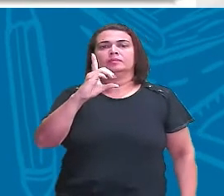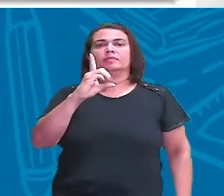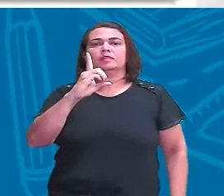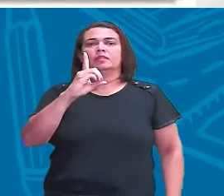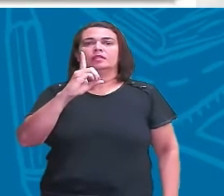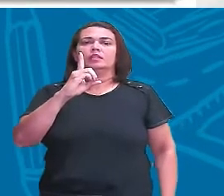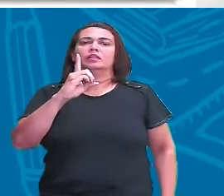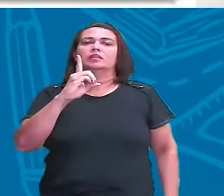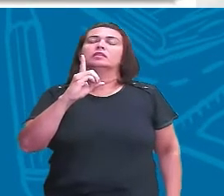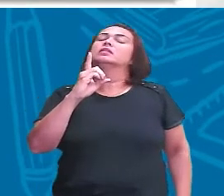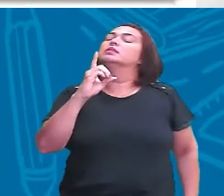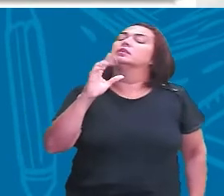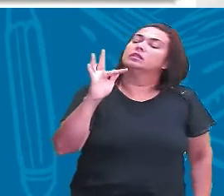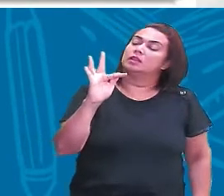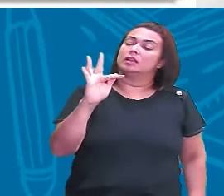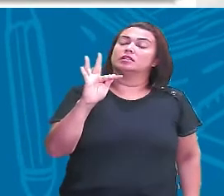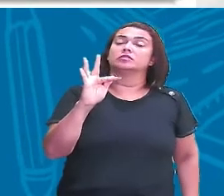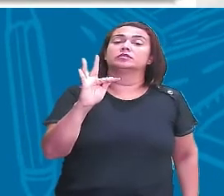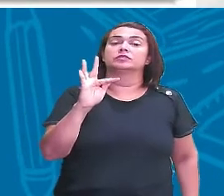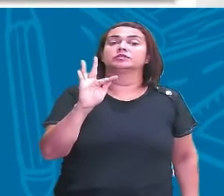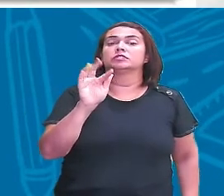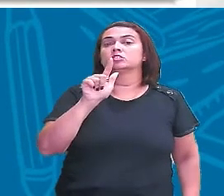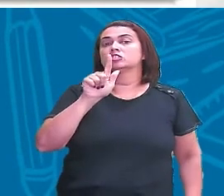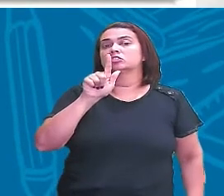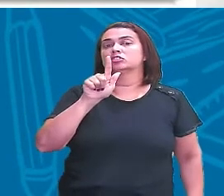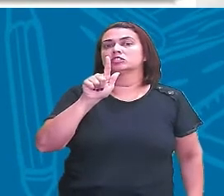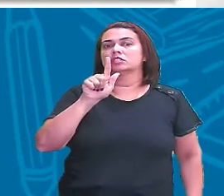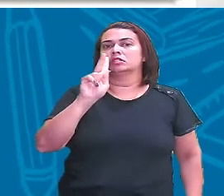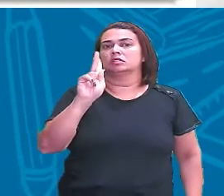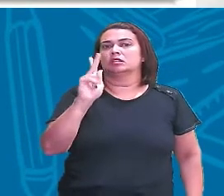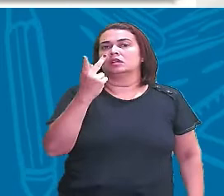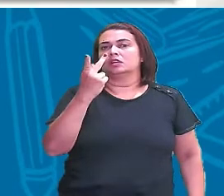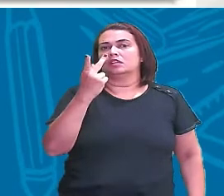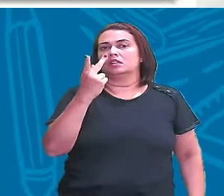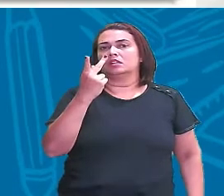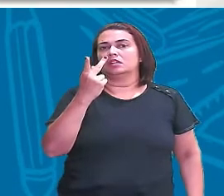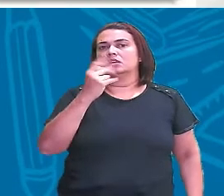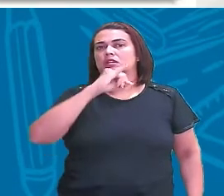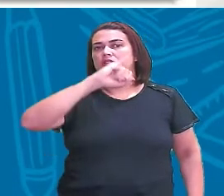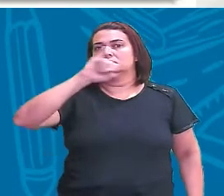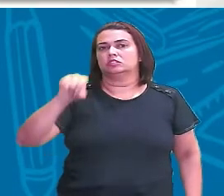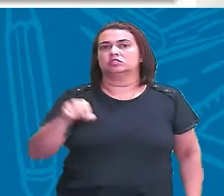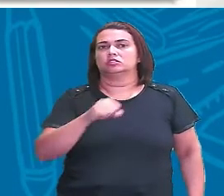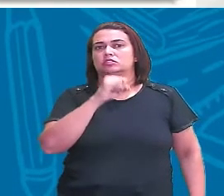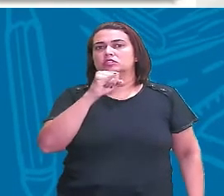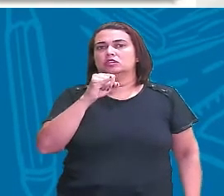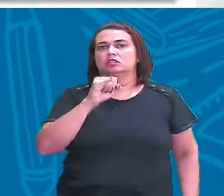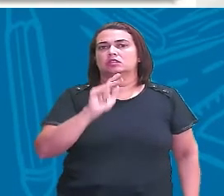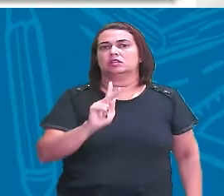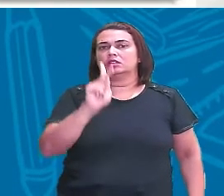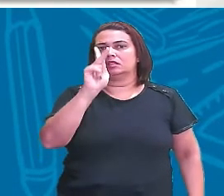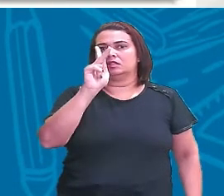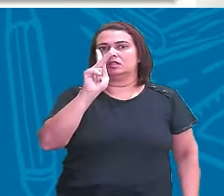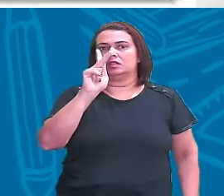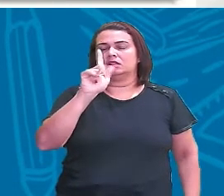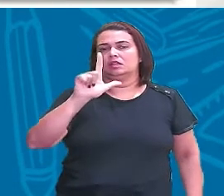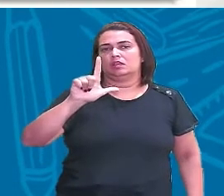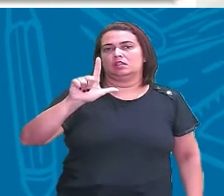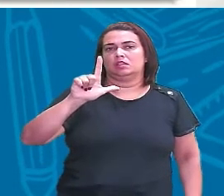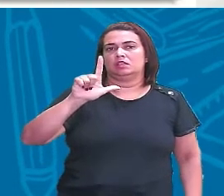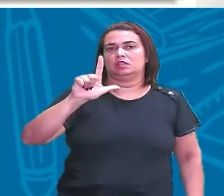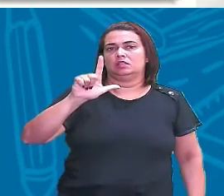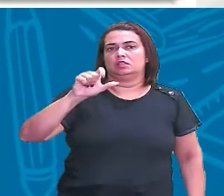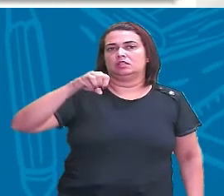D, F, G, H, J, K,